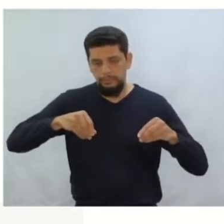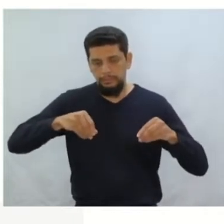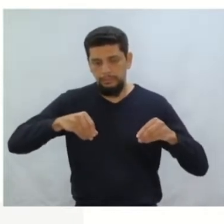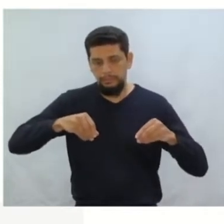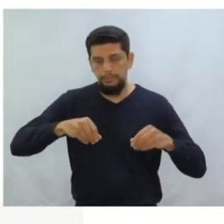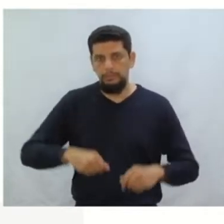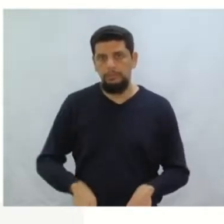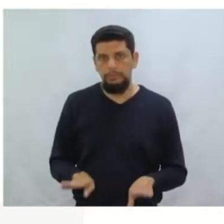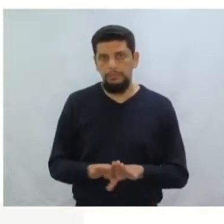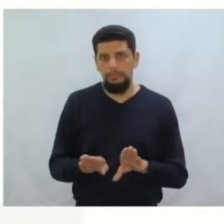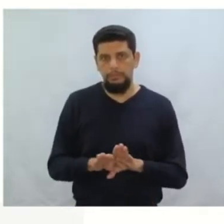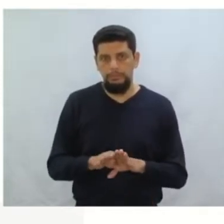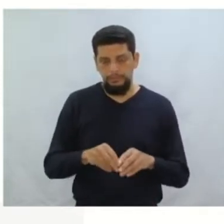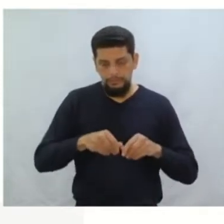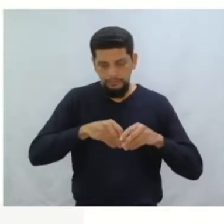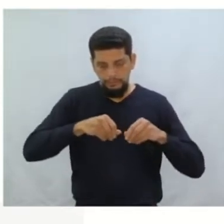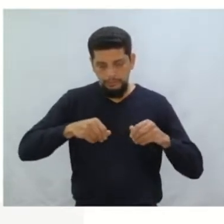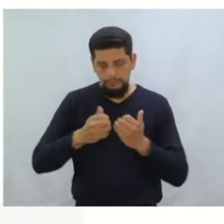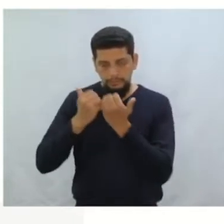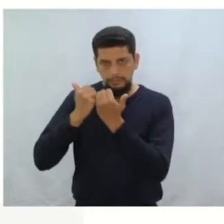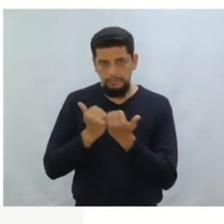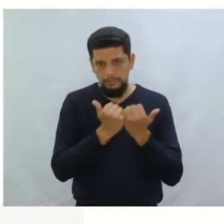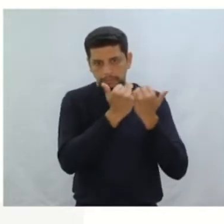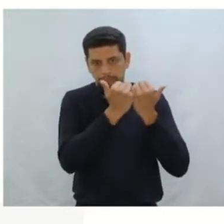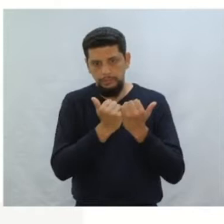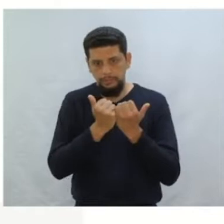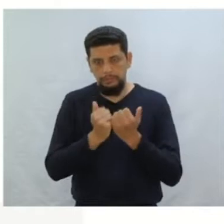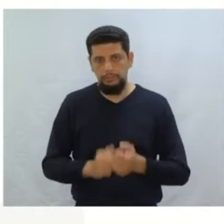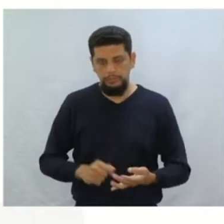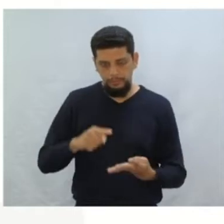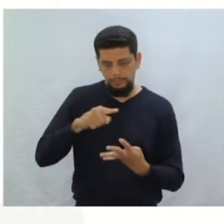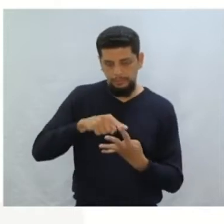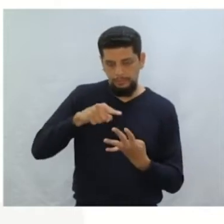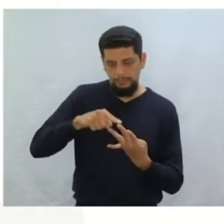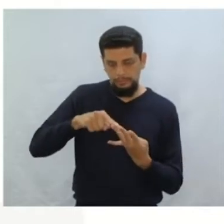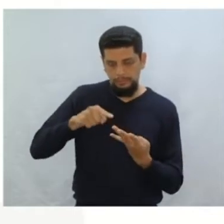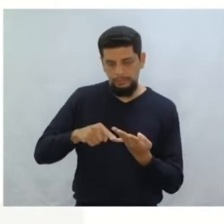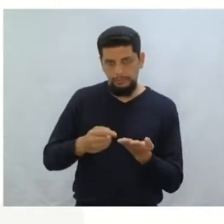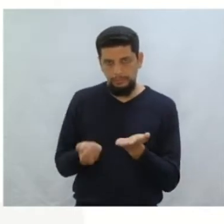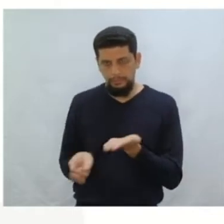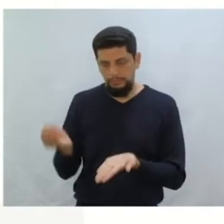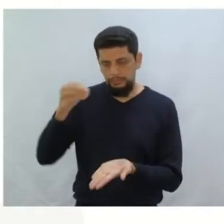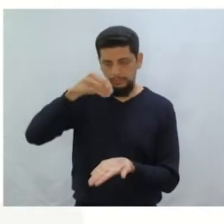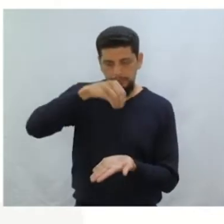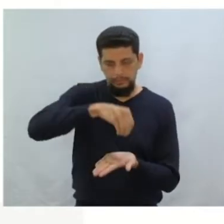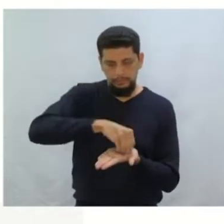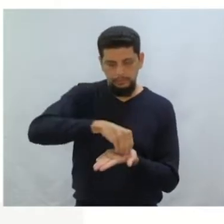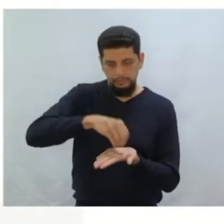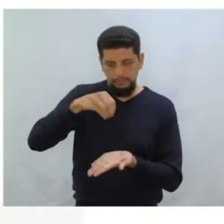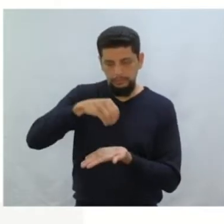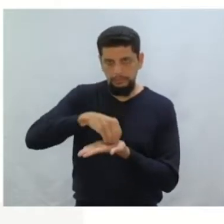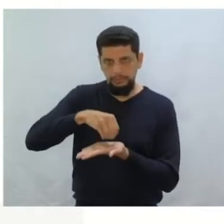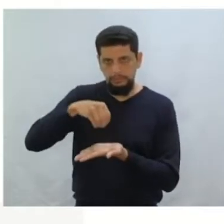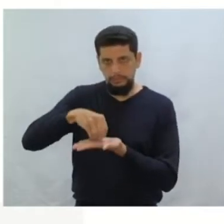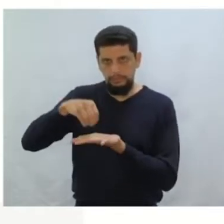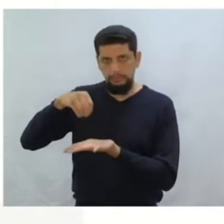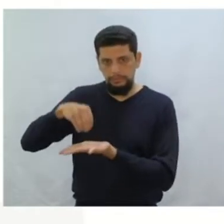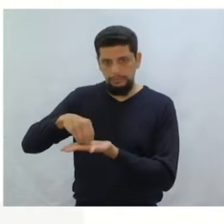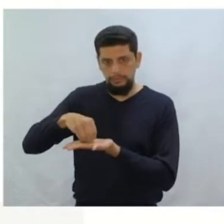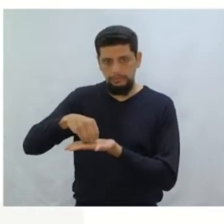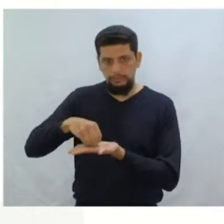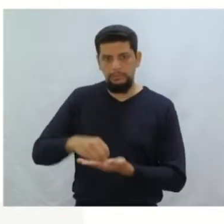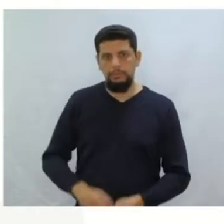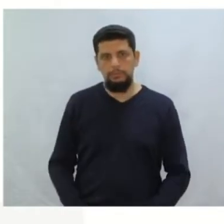E também 1 quilo de farinha de milho. Então, vamos colocar os itens lá na balança. E lembrando que aqui